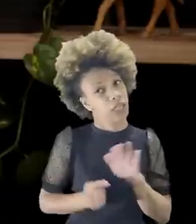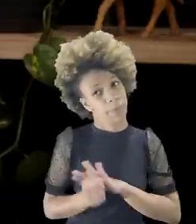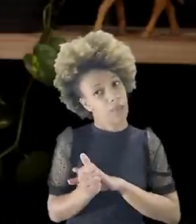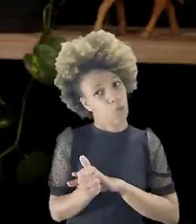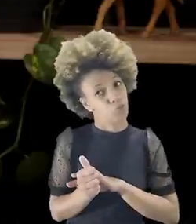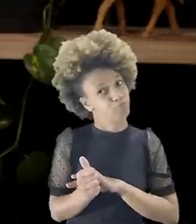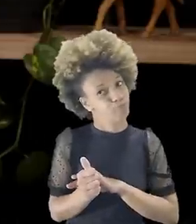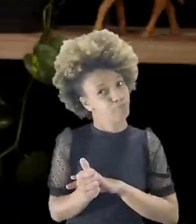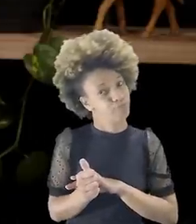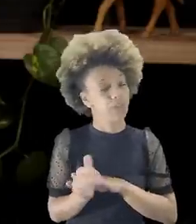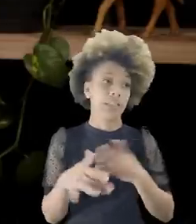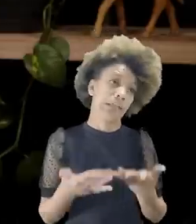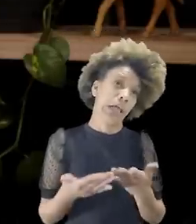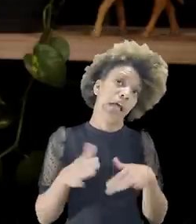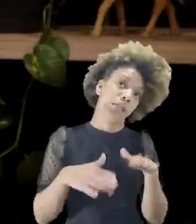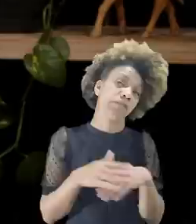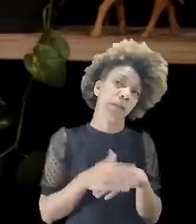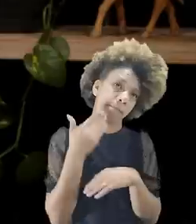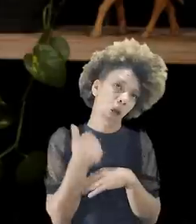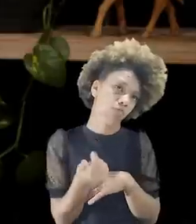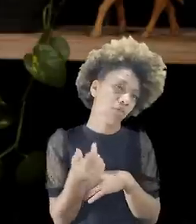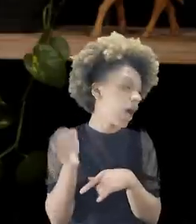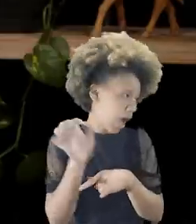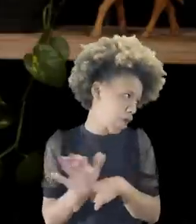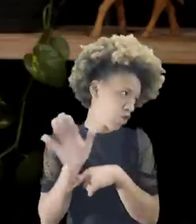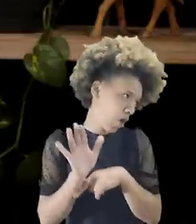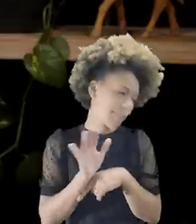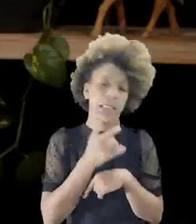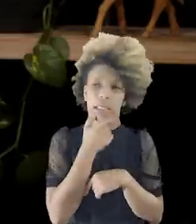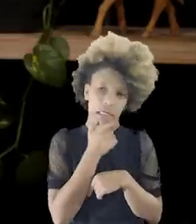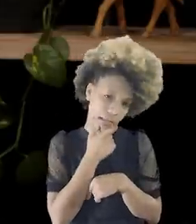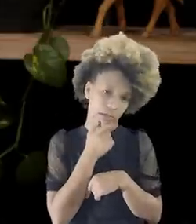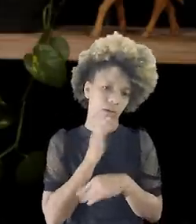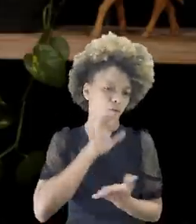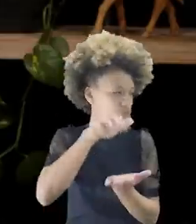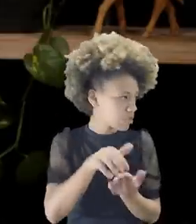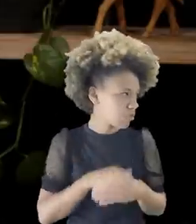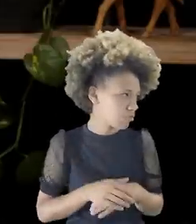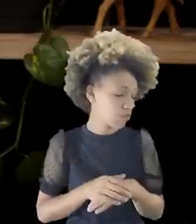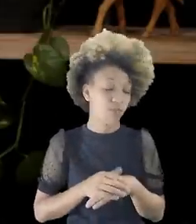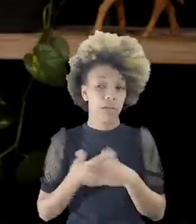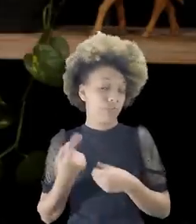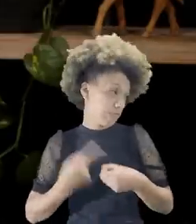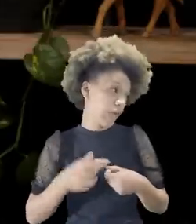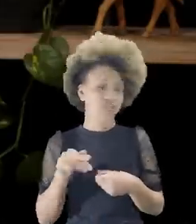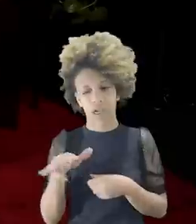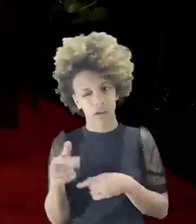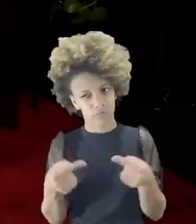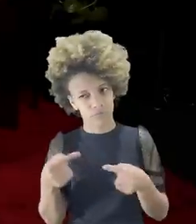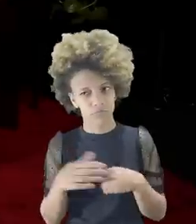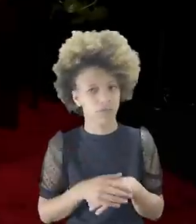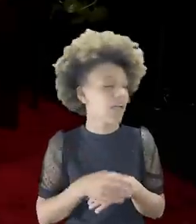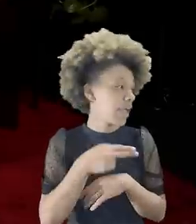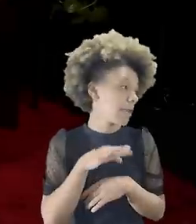não tem capital né E aí o cara ele prefere às vezes jogar primeira Europa Inglaterra seria o Grande centro seria Franca né